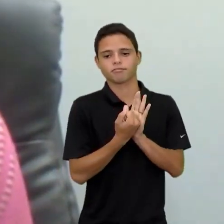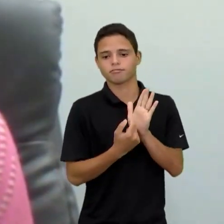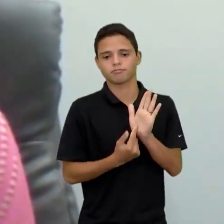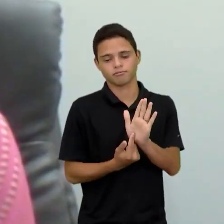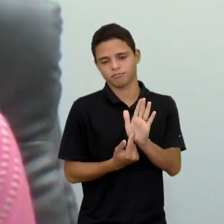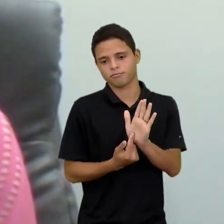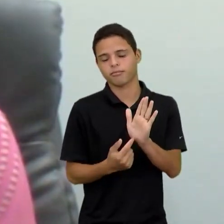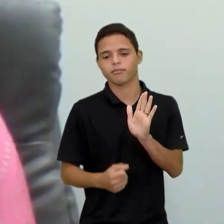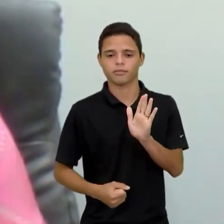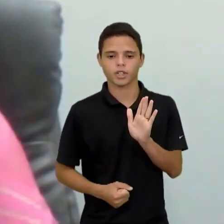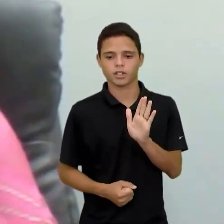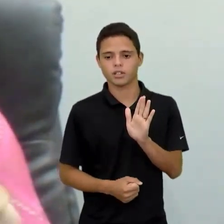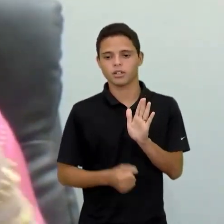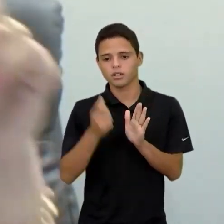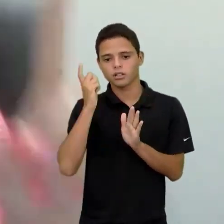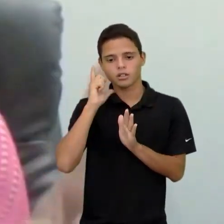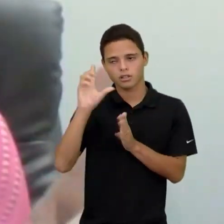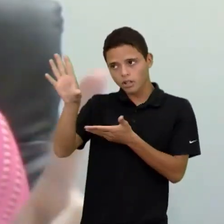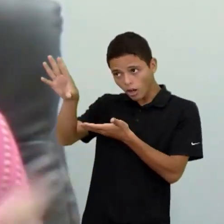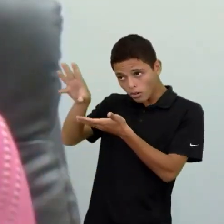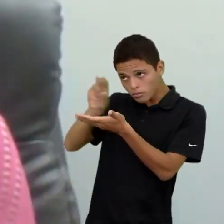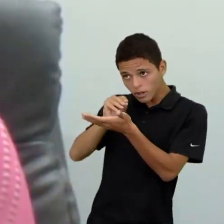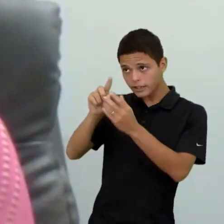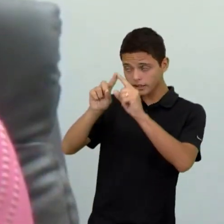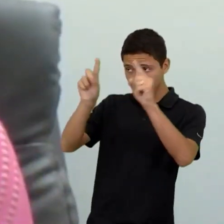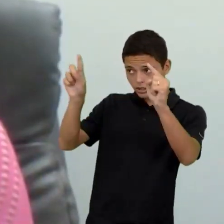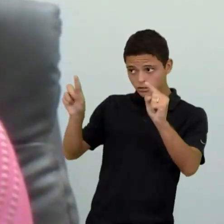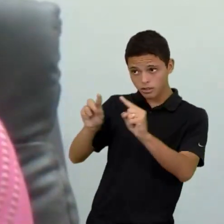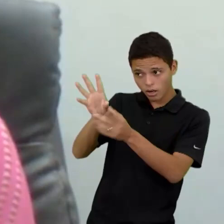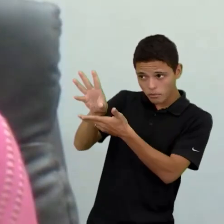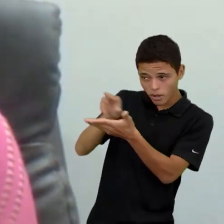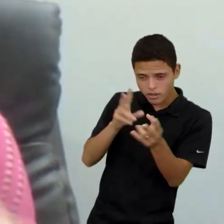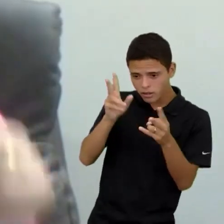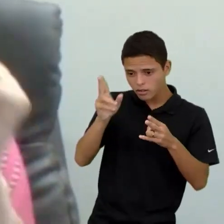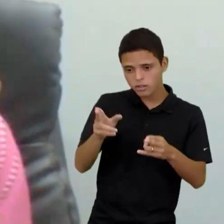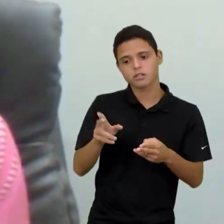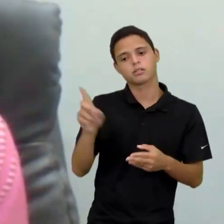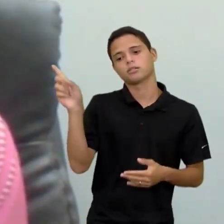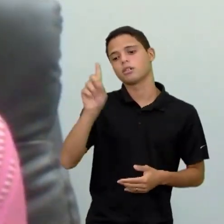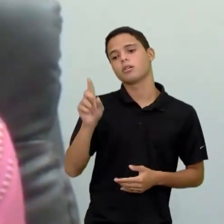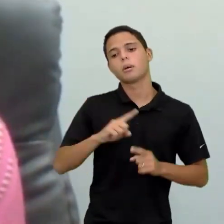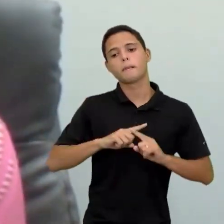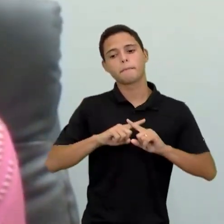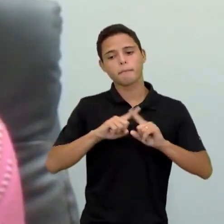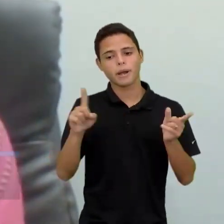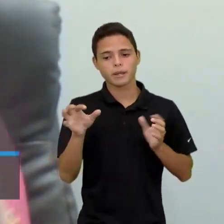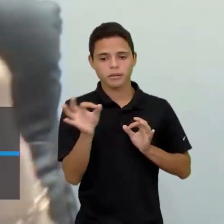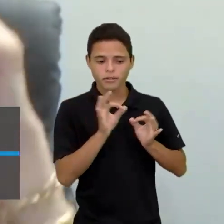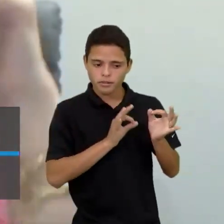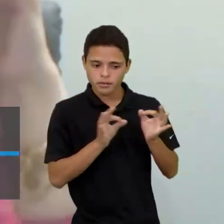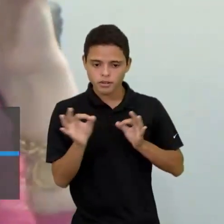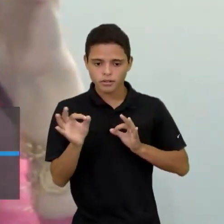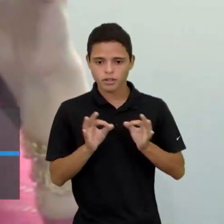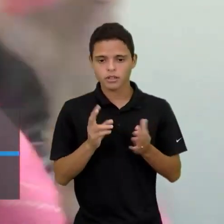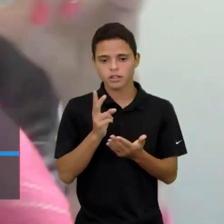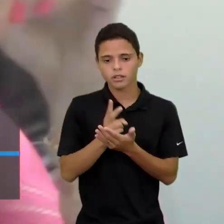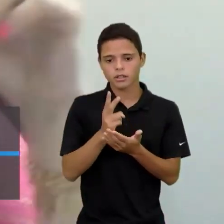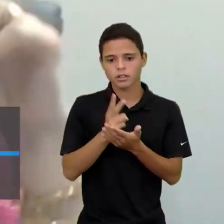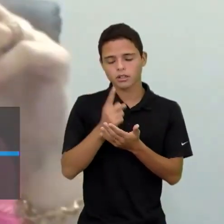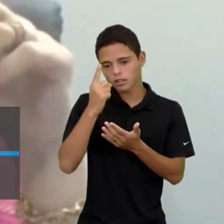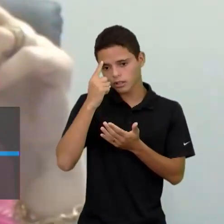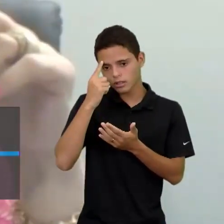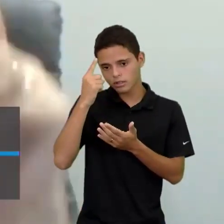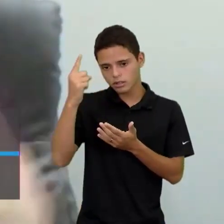copiar da lousa. Nenhum desses alunos, eles conseguem copiar da lousa. Mas se você preparar a atividade sempre pensando